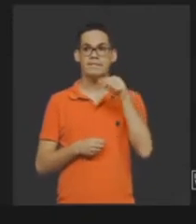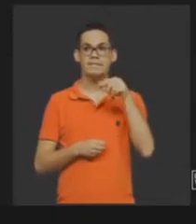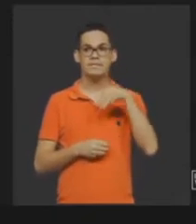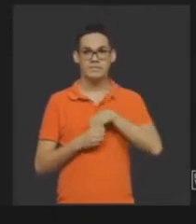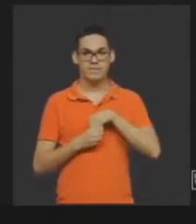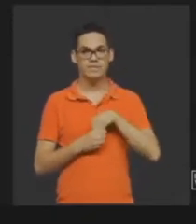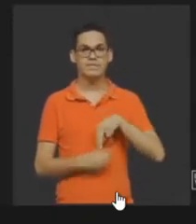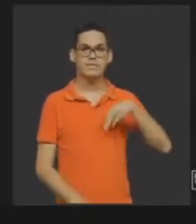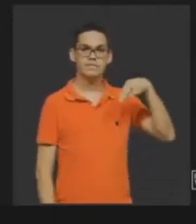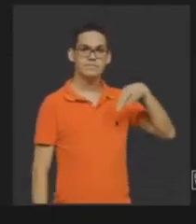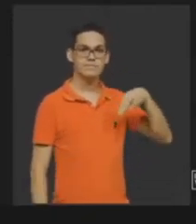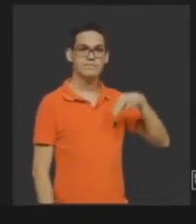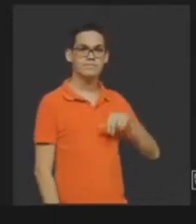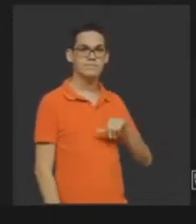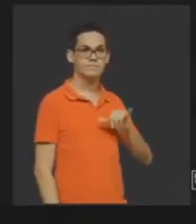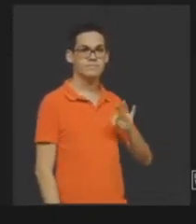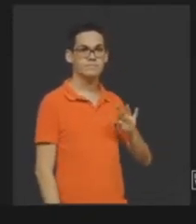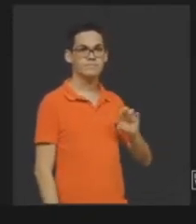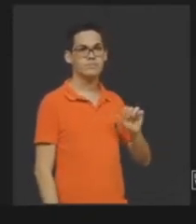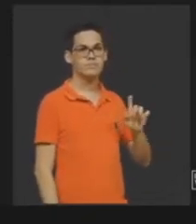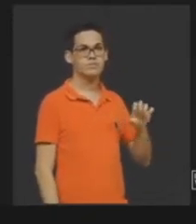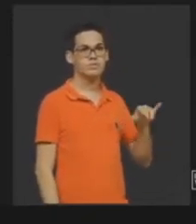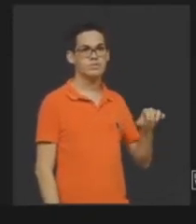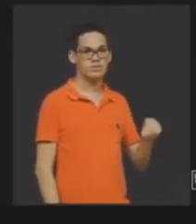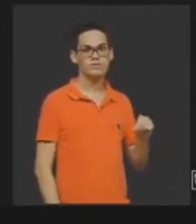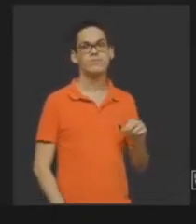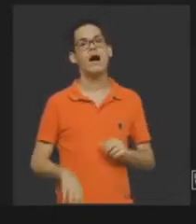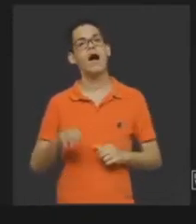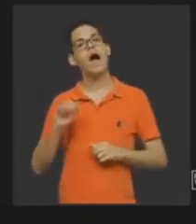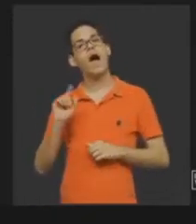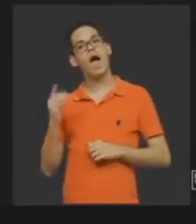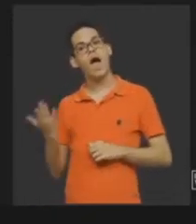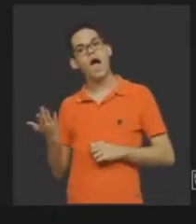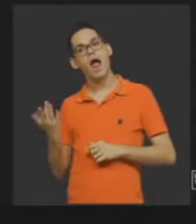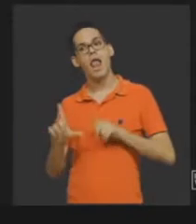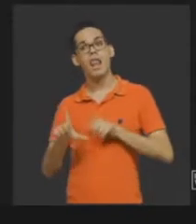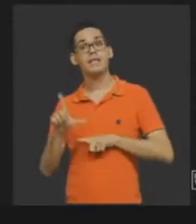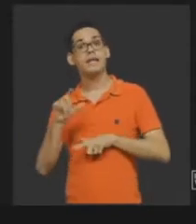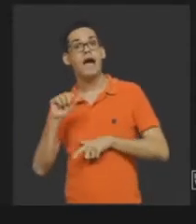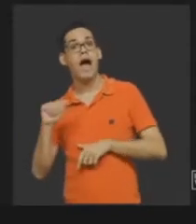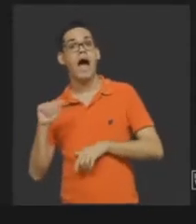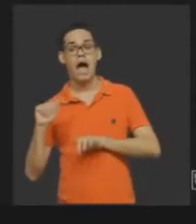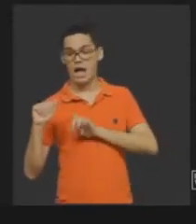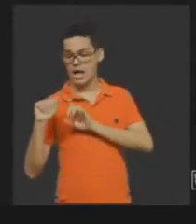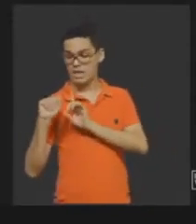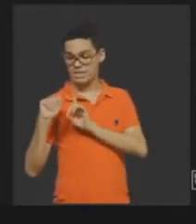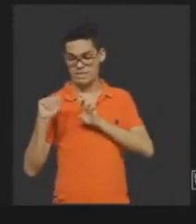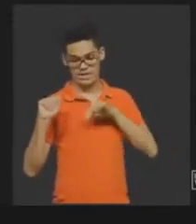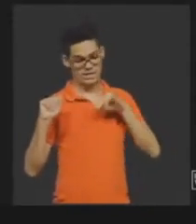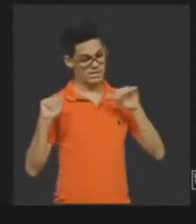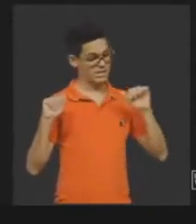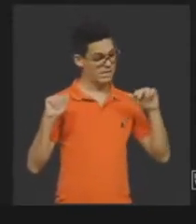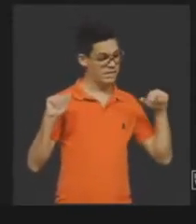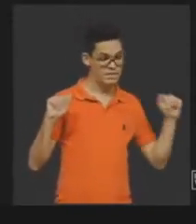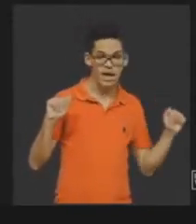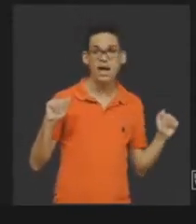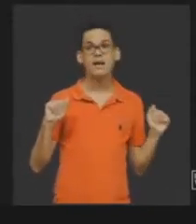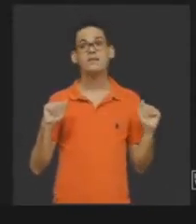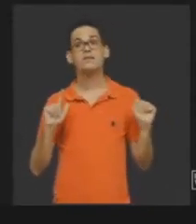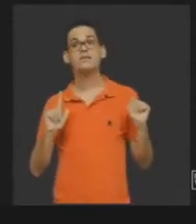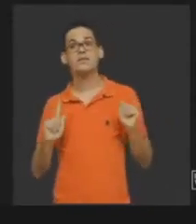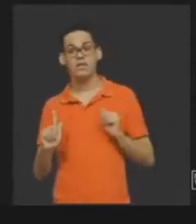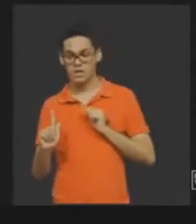nitrogênio na sua composição, tá? Nós temos a adenina, que é representada pela letra A, guanina, representada pela letra